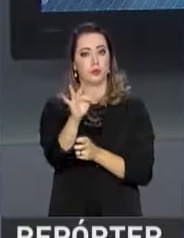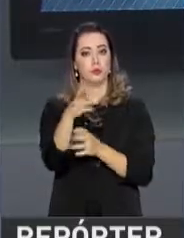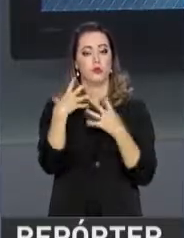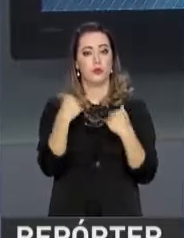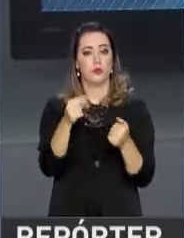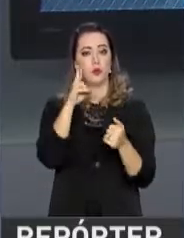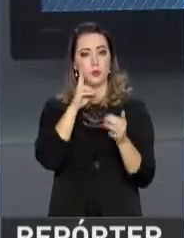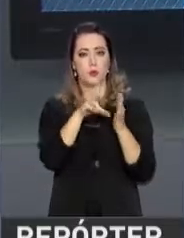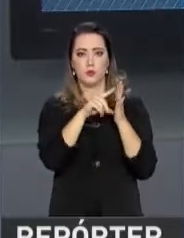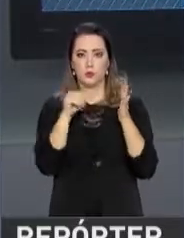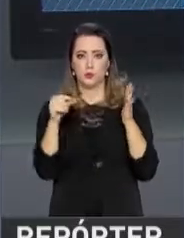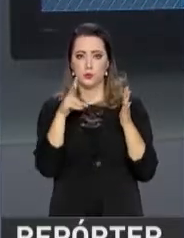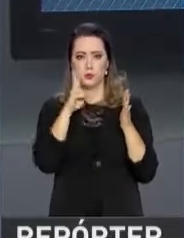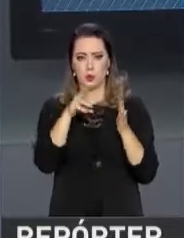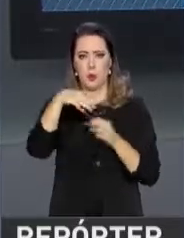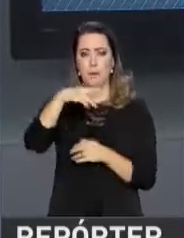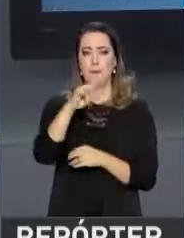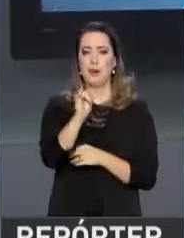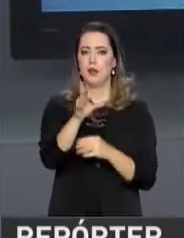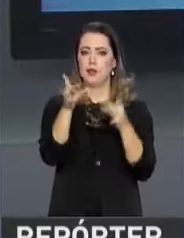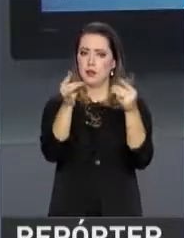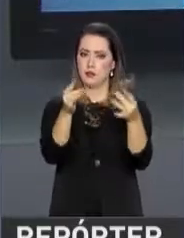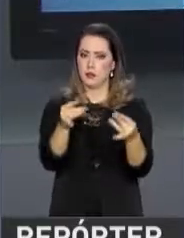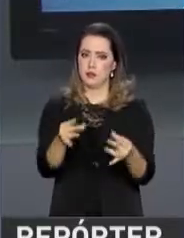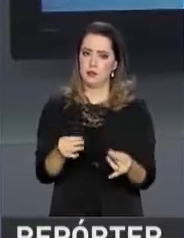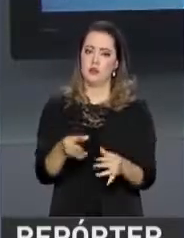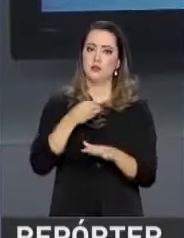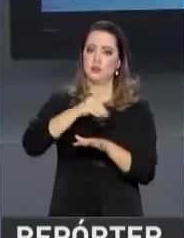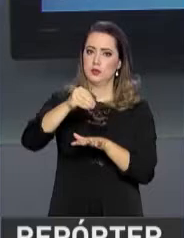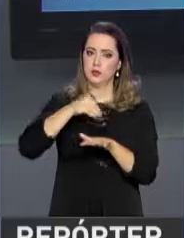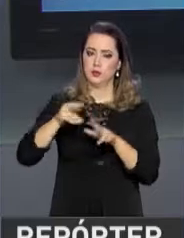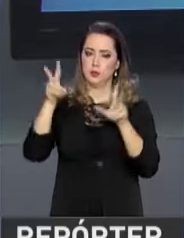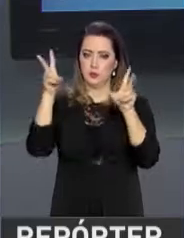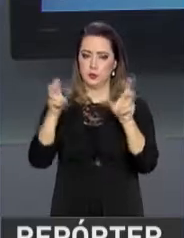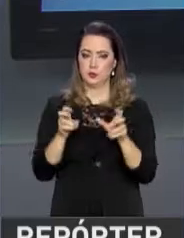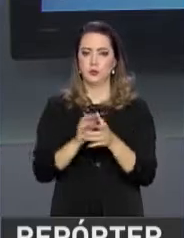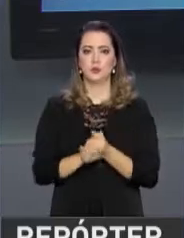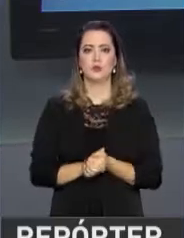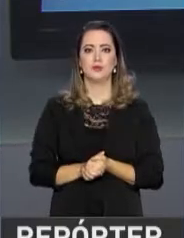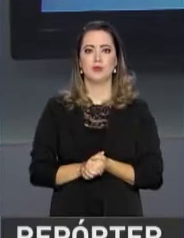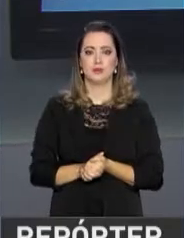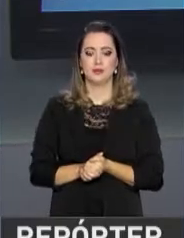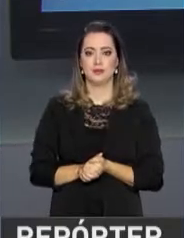Planalto, onde está a repórter Mara Kenopi. Ela tem mais informações sobre esse assunto. Mara.